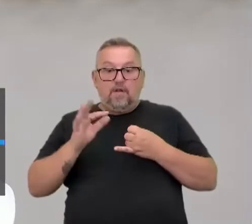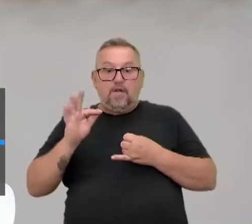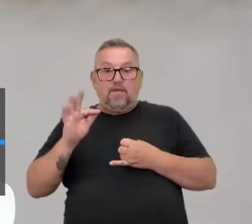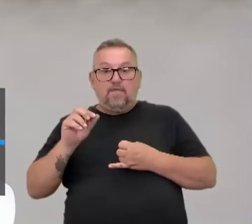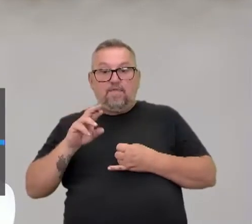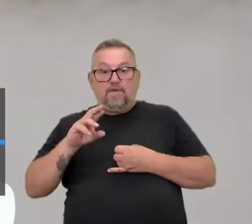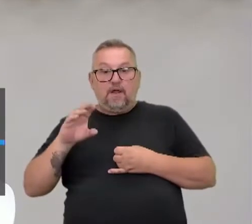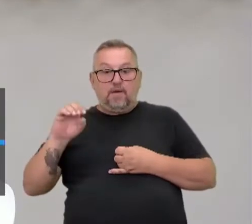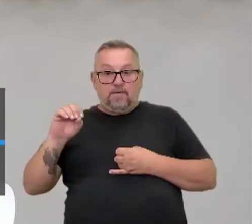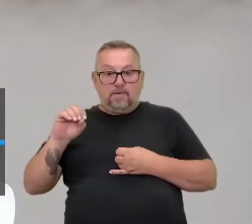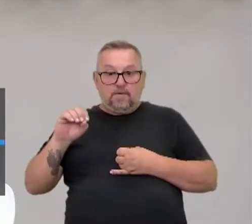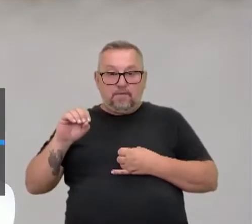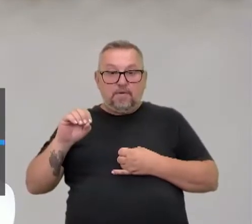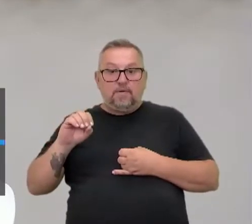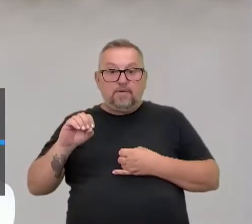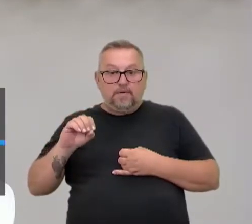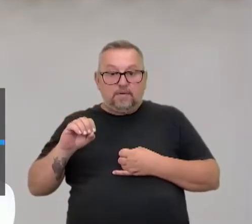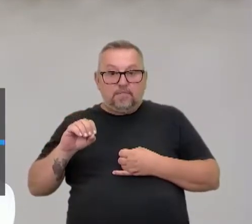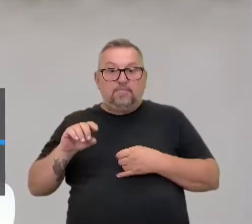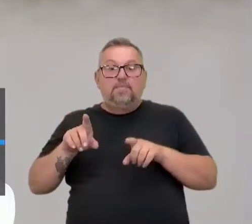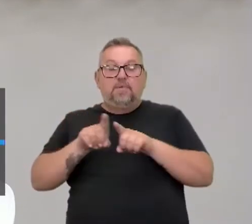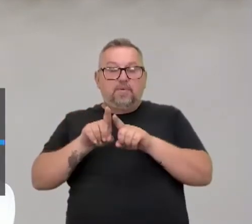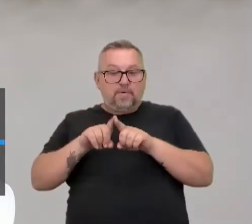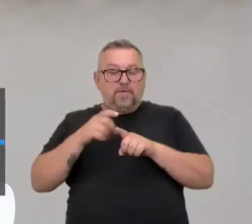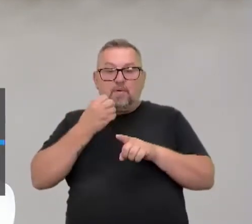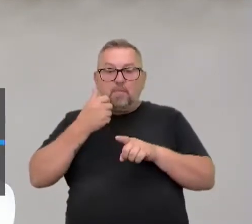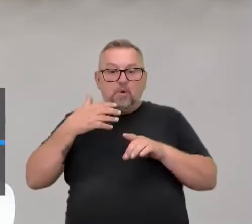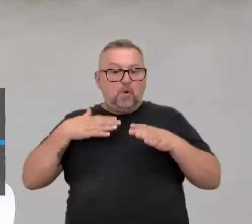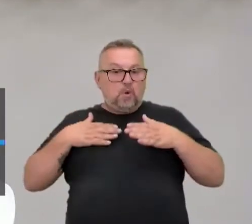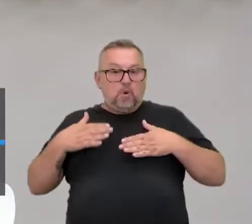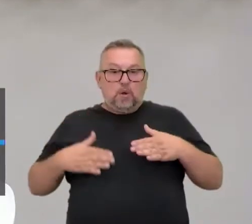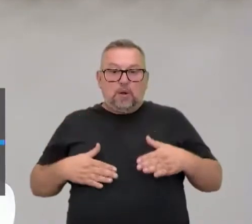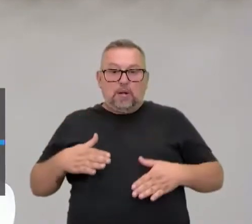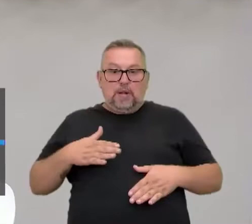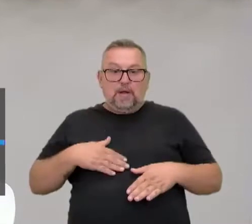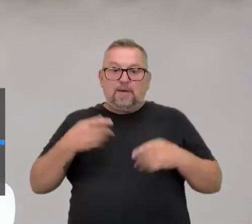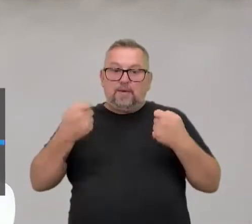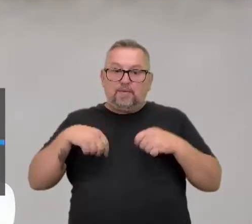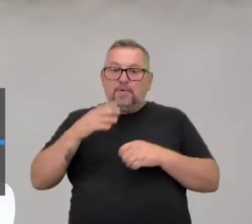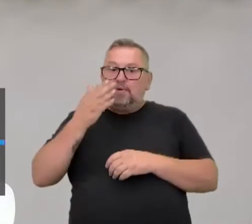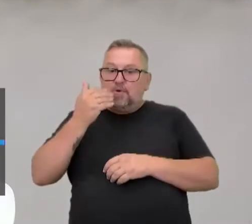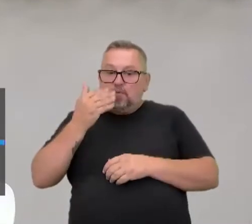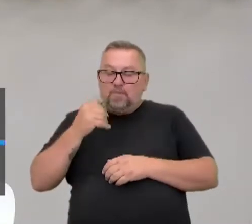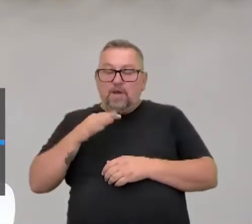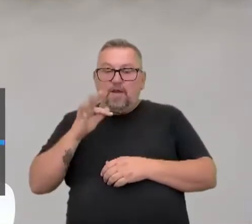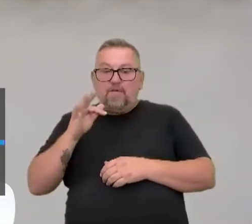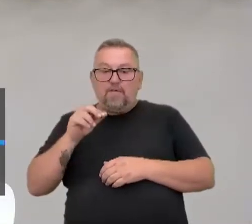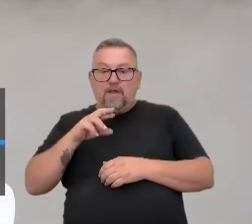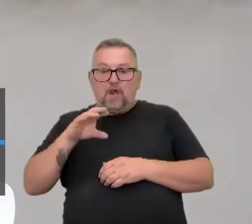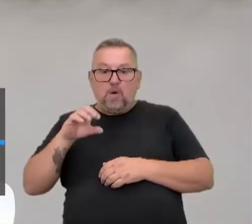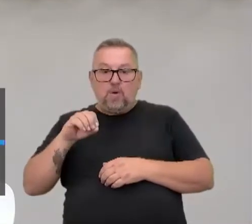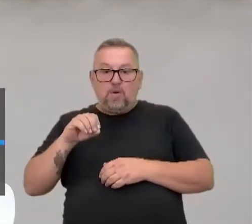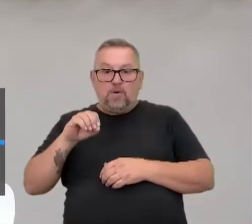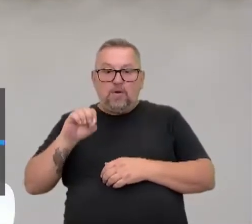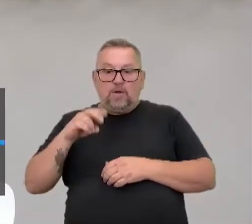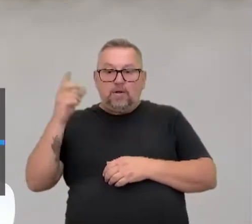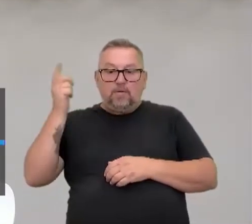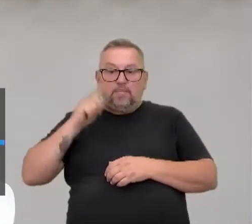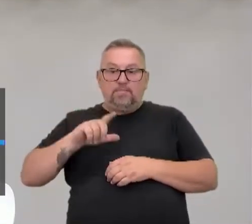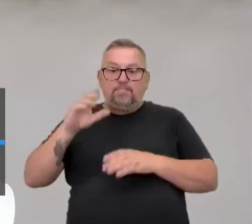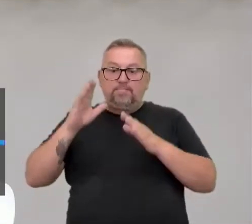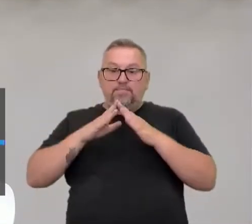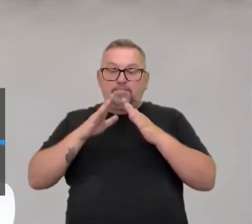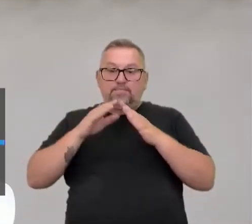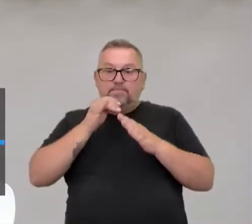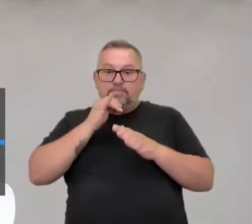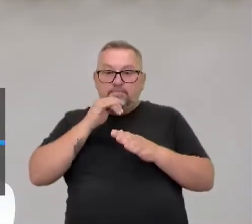fontes de ferro, principalmente. Quantas pessoas estão aí com deficiência de ferro? Ou porque, né, se não consomem carne,